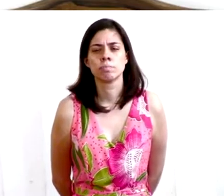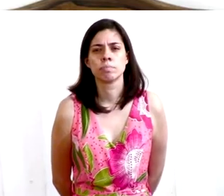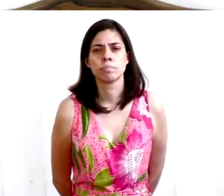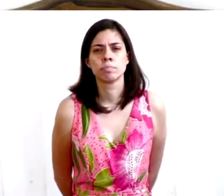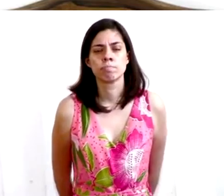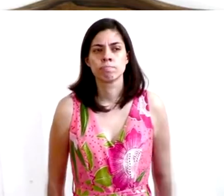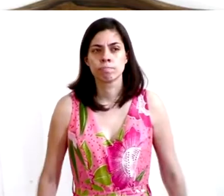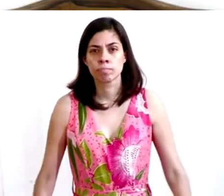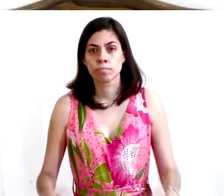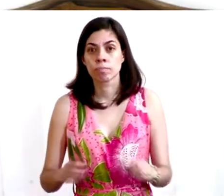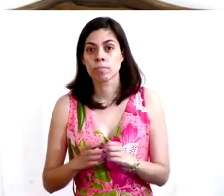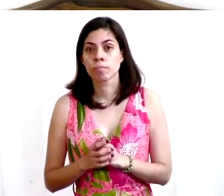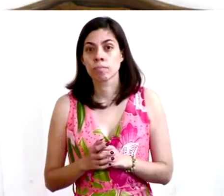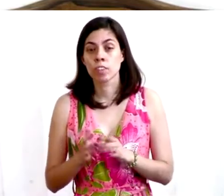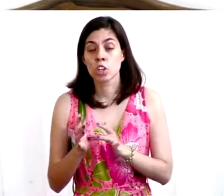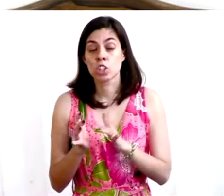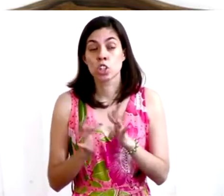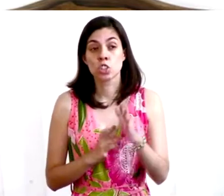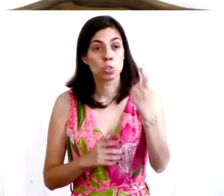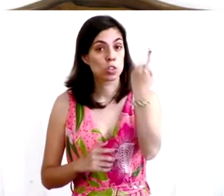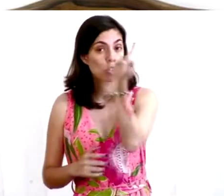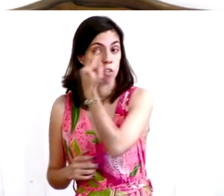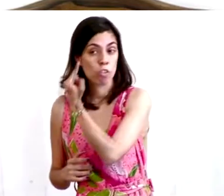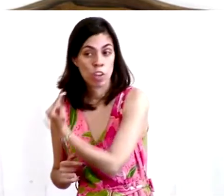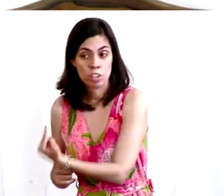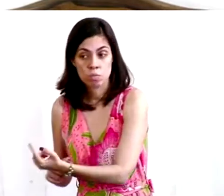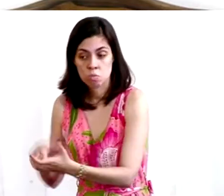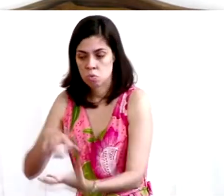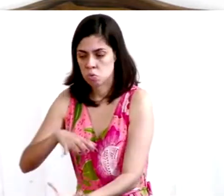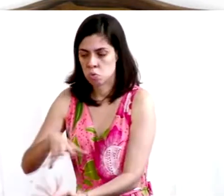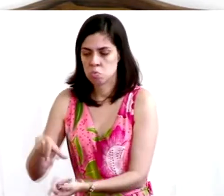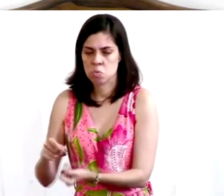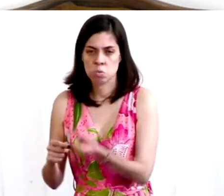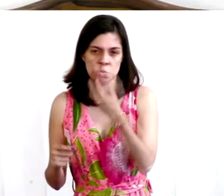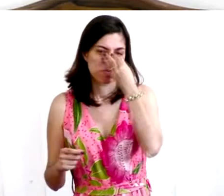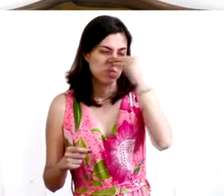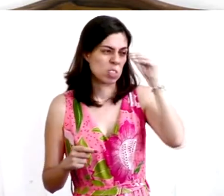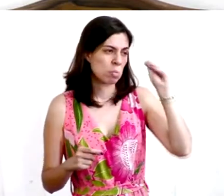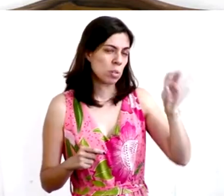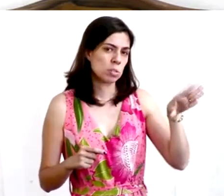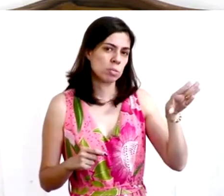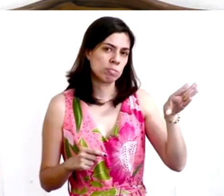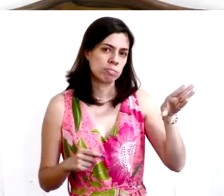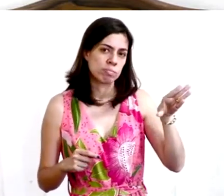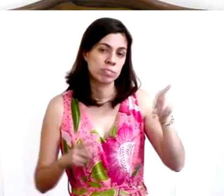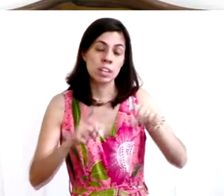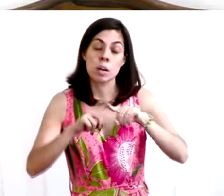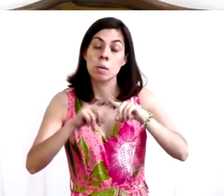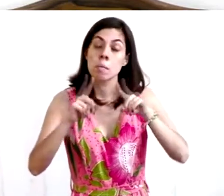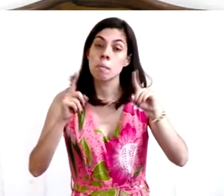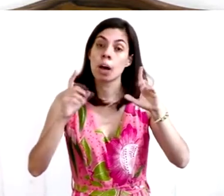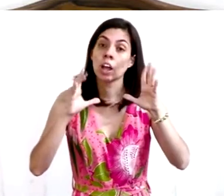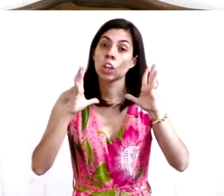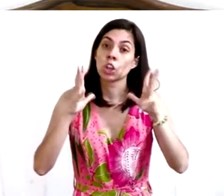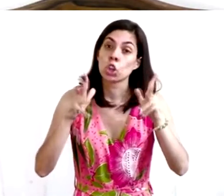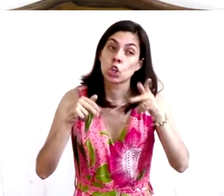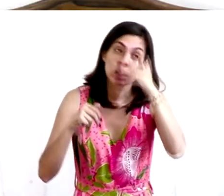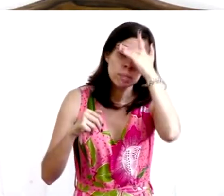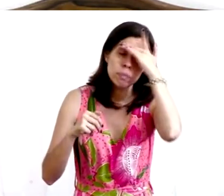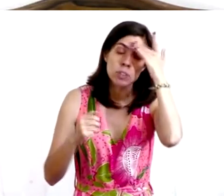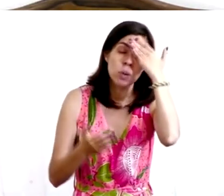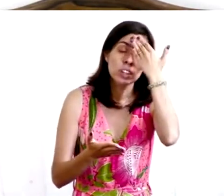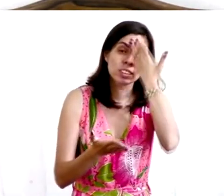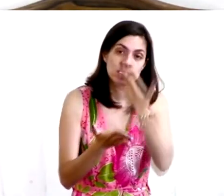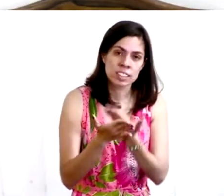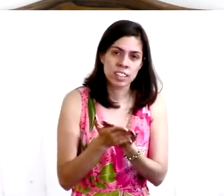bondade de Deus, a misericórdia de Deus ofende um coração corrupto, um coração endeusado,